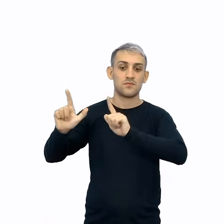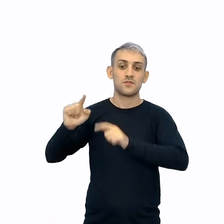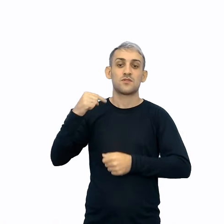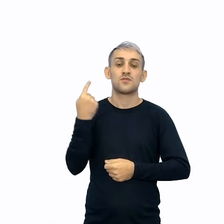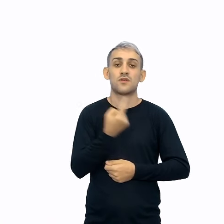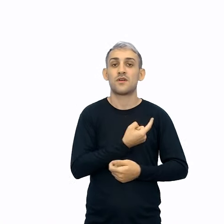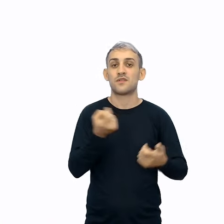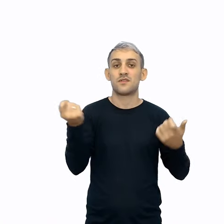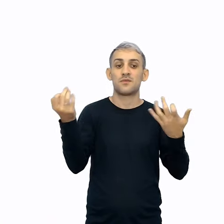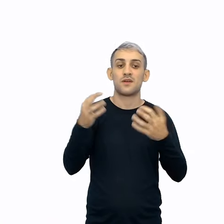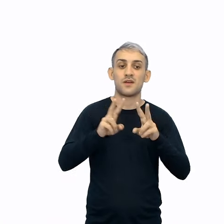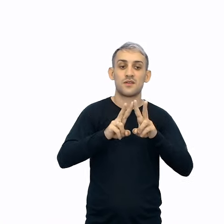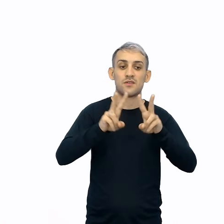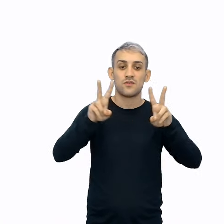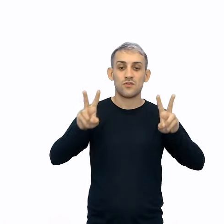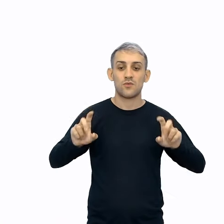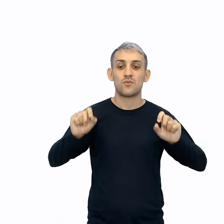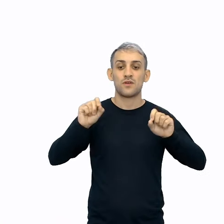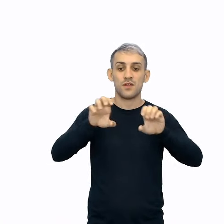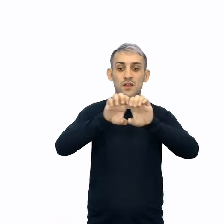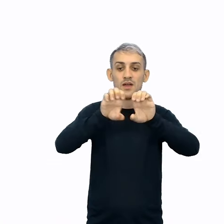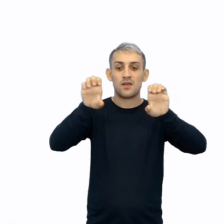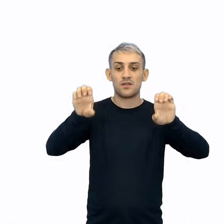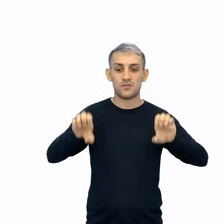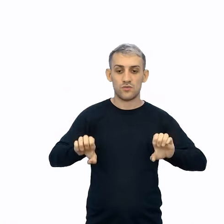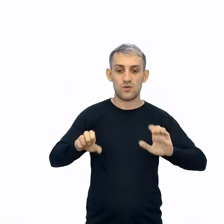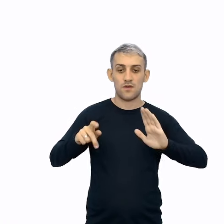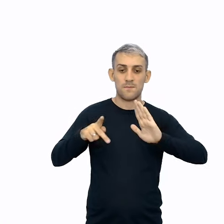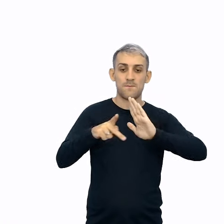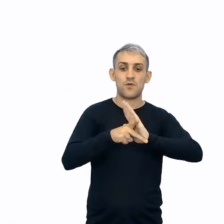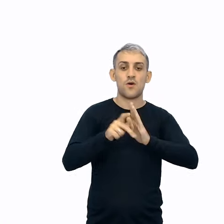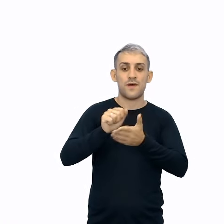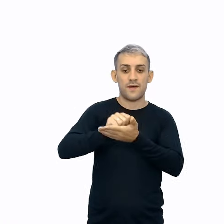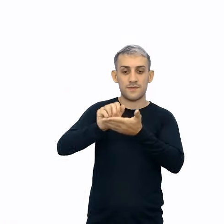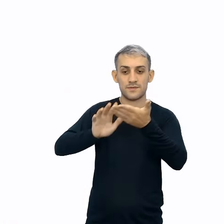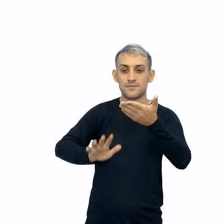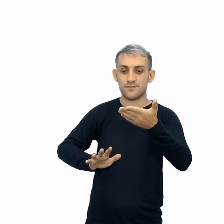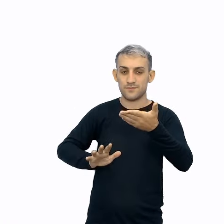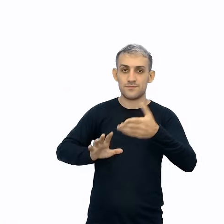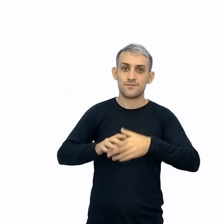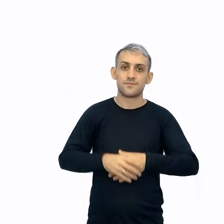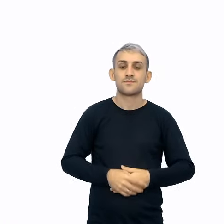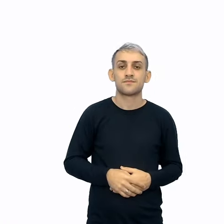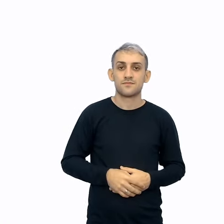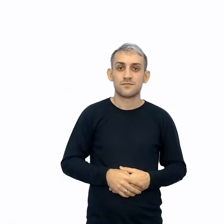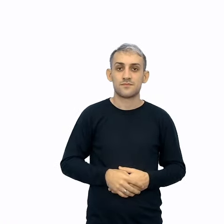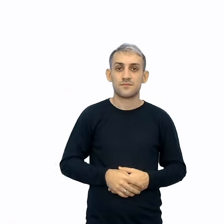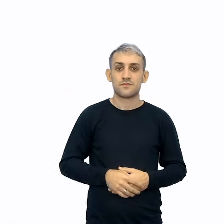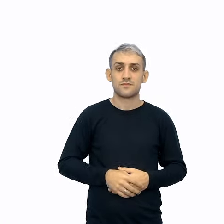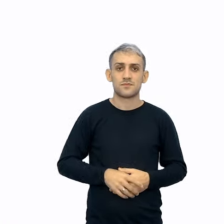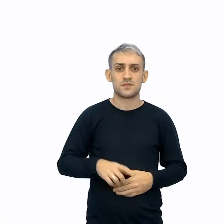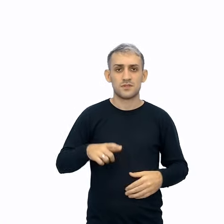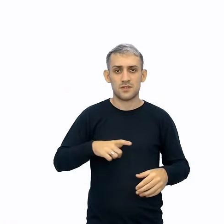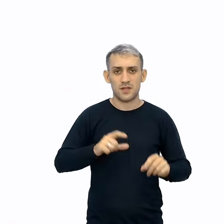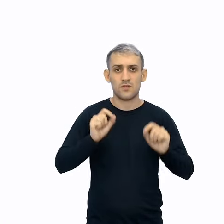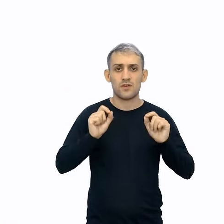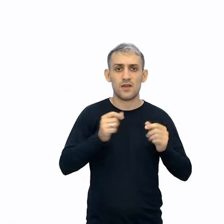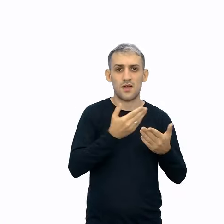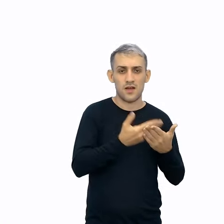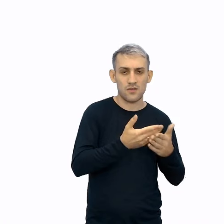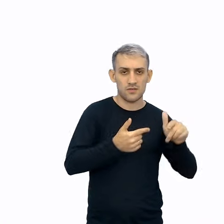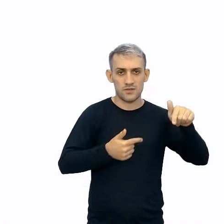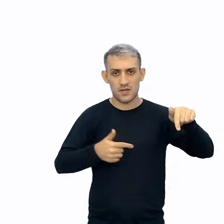falar um pouquinho sobre a estrutura dessa atividade. então analisando aí as aulas sete